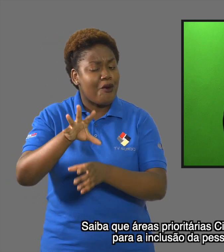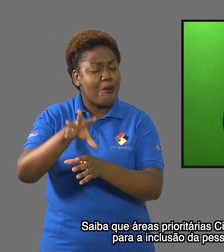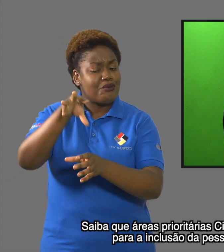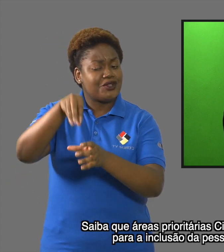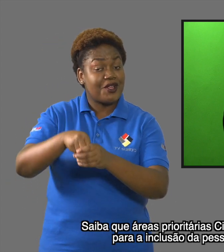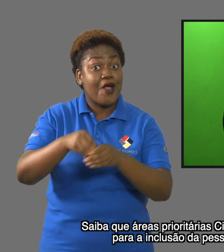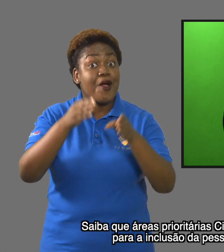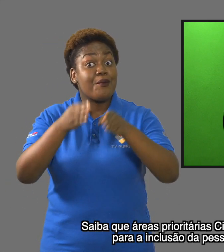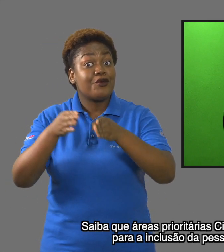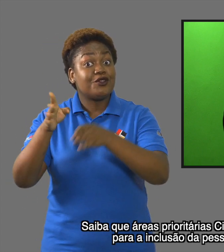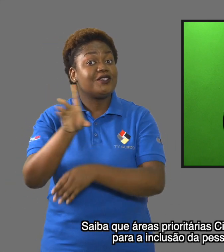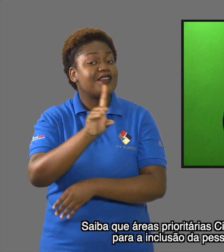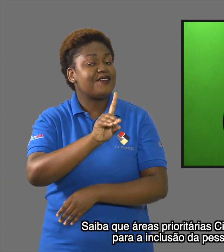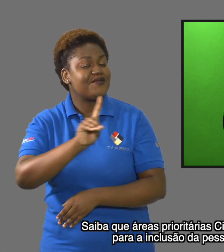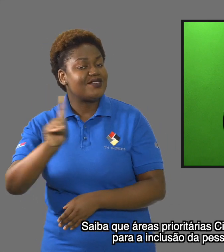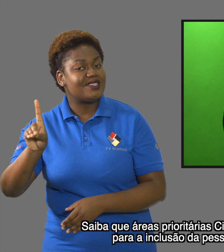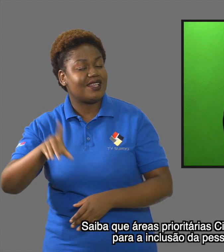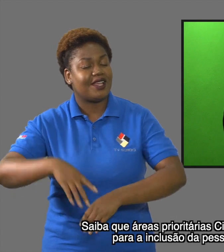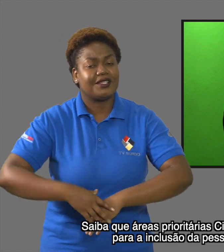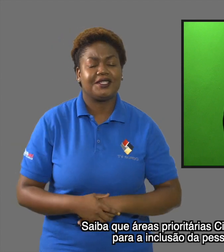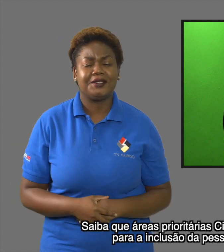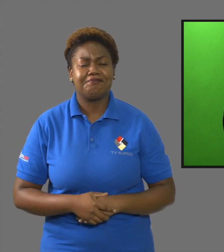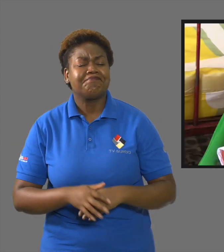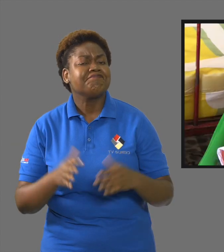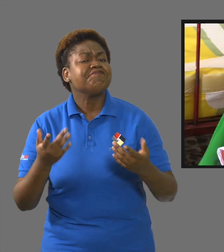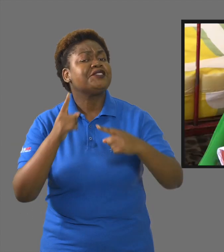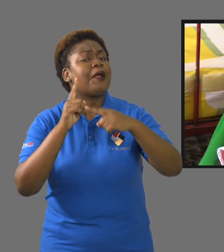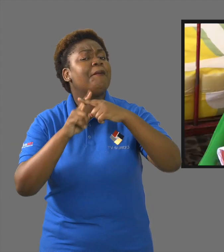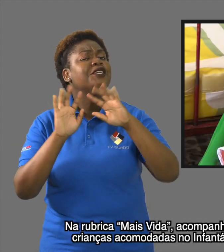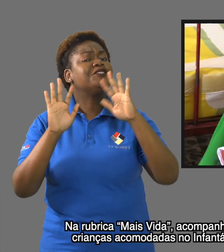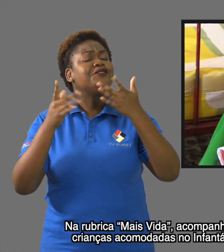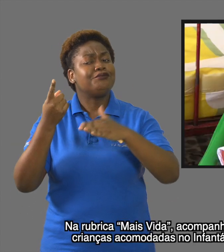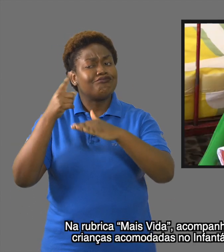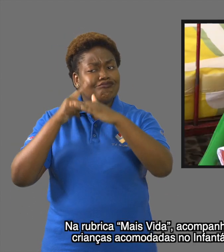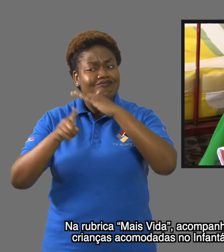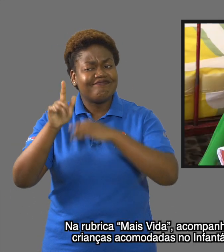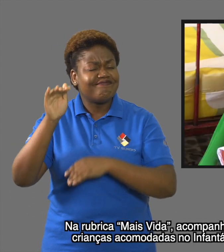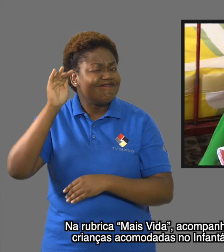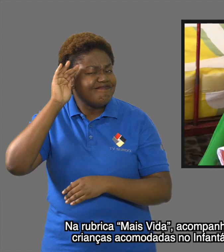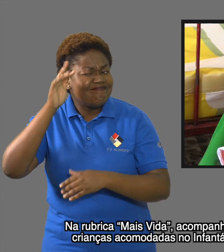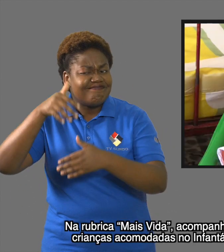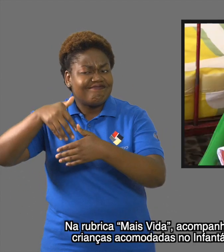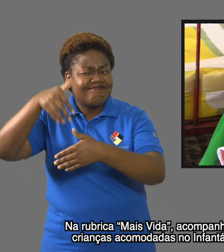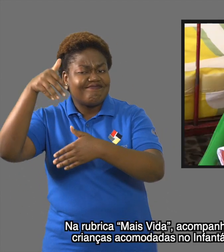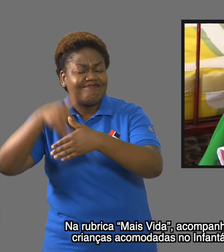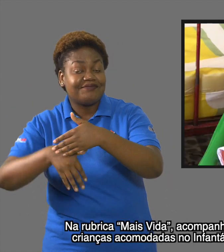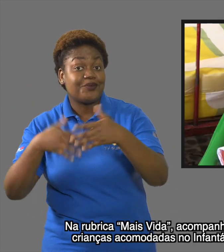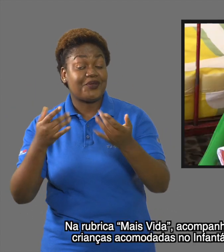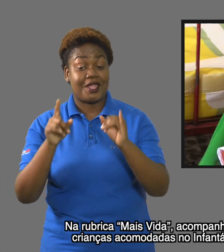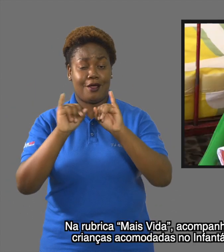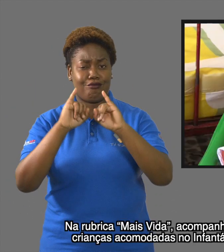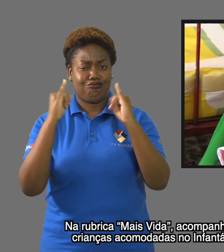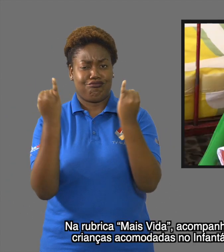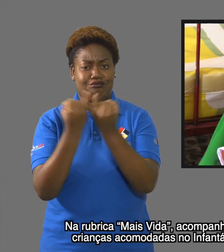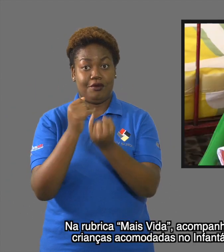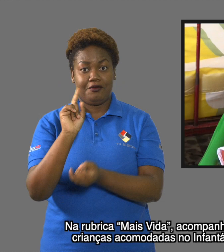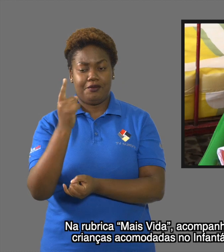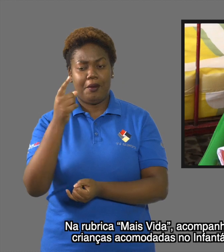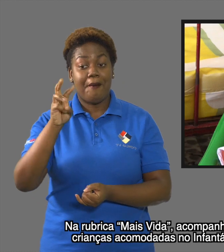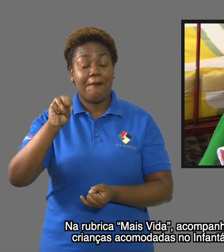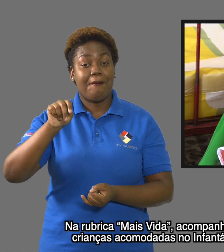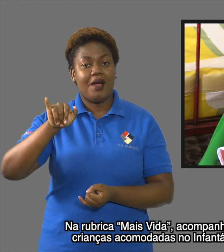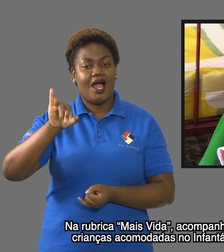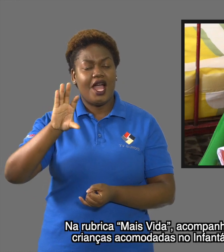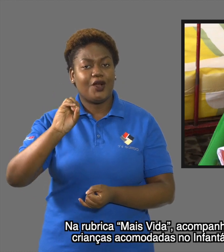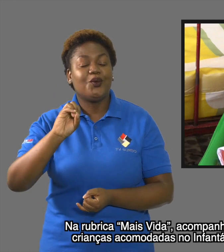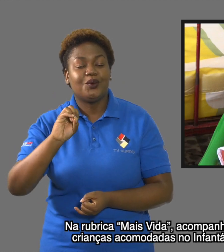identificou para a inclusão de pessoas com deficiência. Na rubrica Mais Vida, acompanha o dia a dia das mais de 50